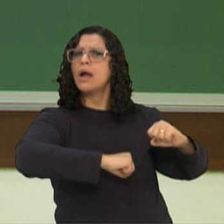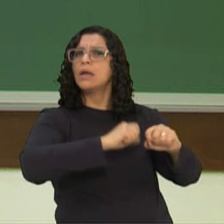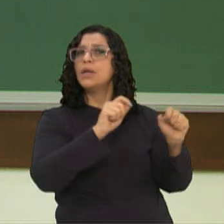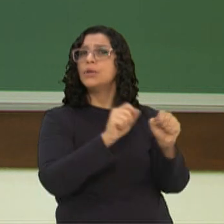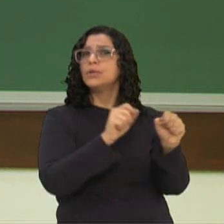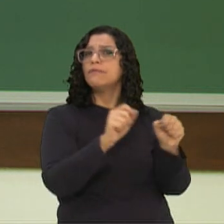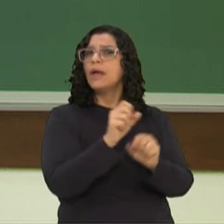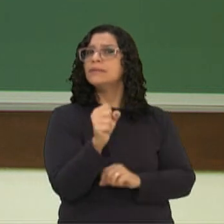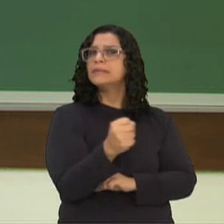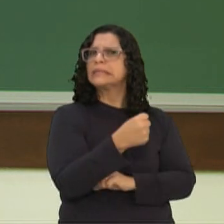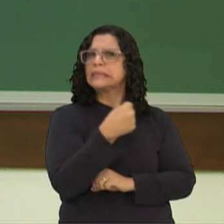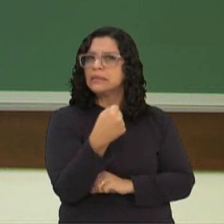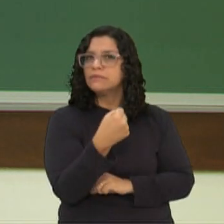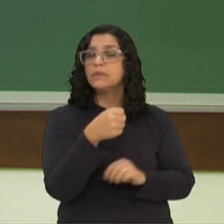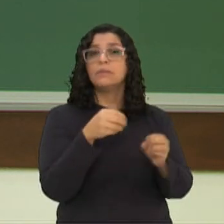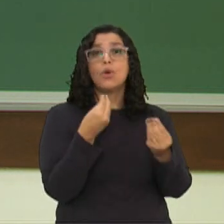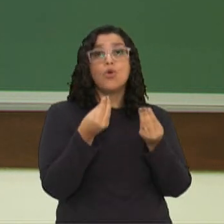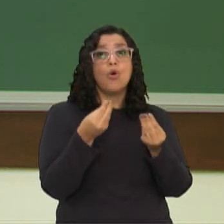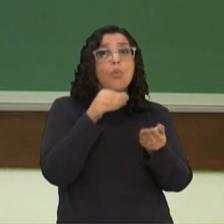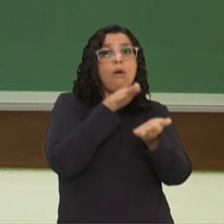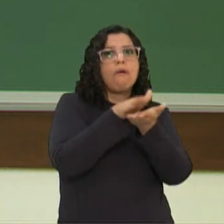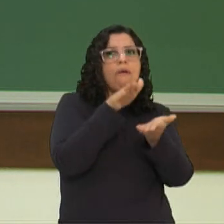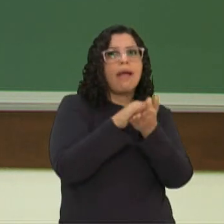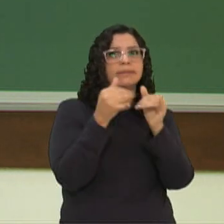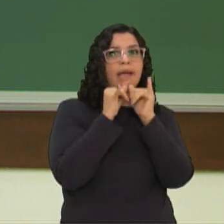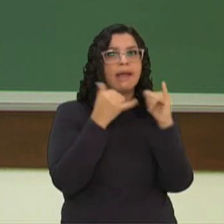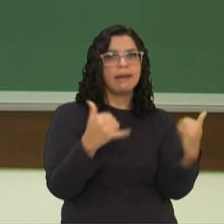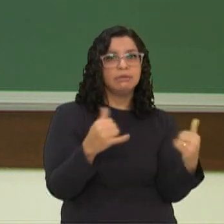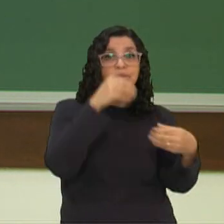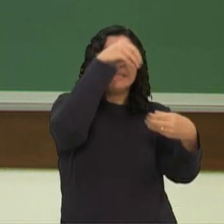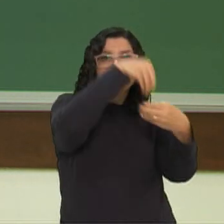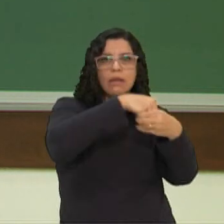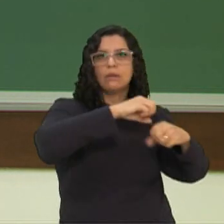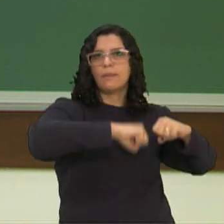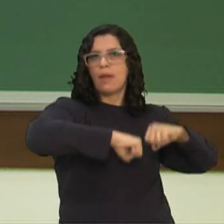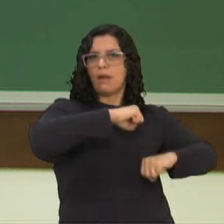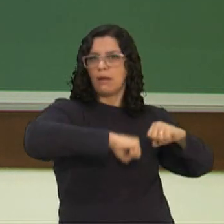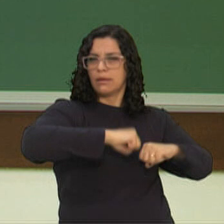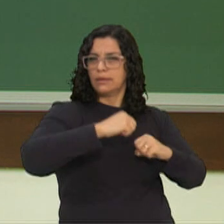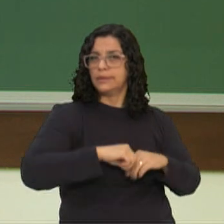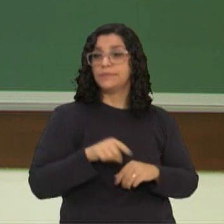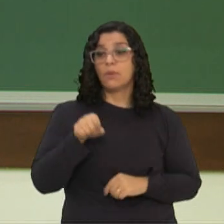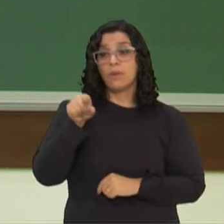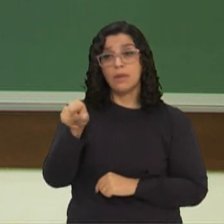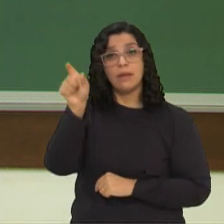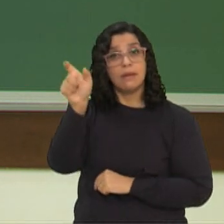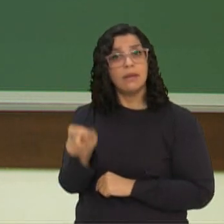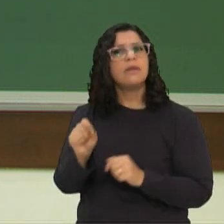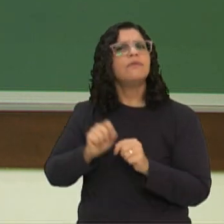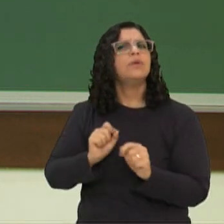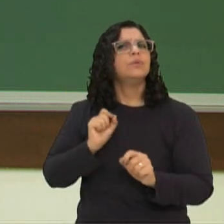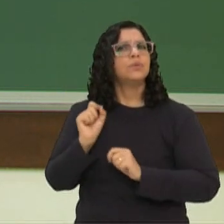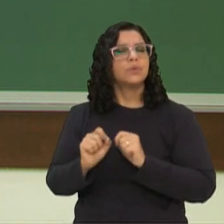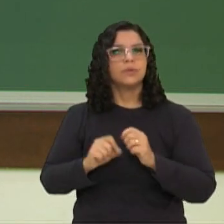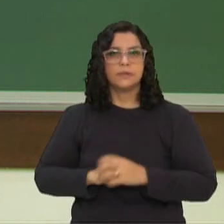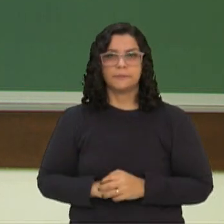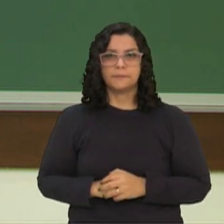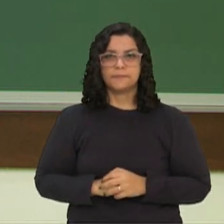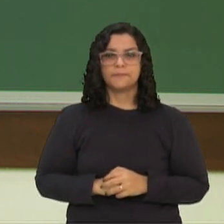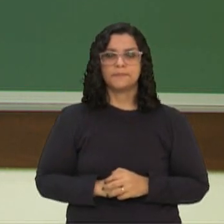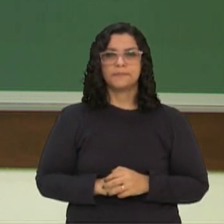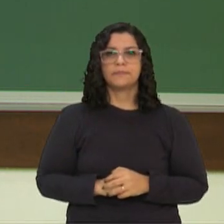em especial, né, pelo consumo da energia das máquinas. Então, o que o Joule fez?